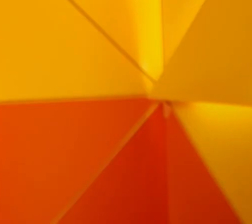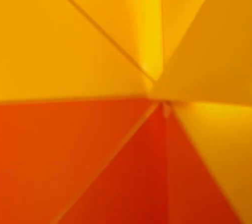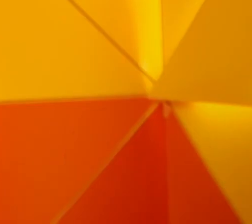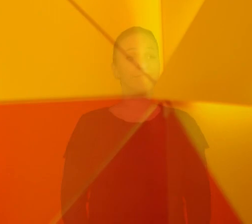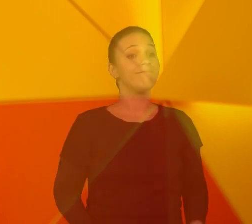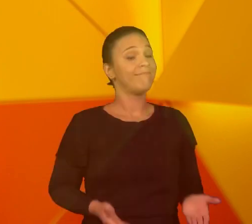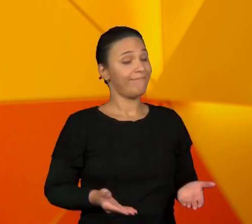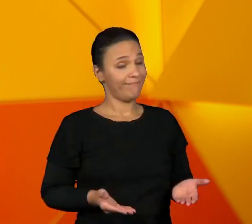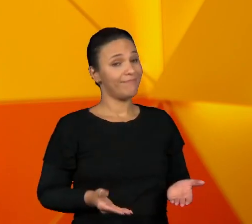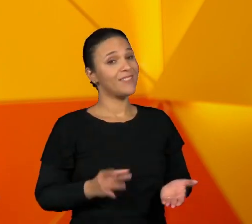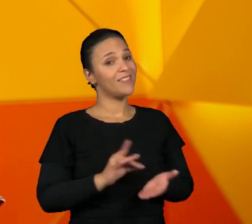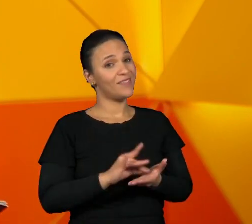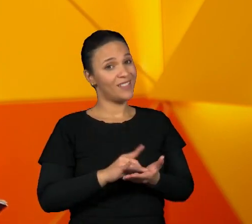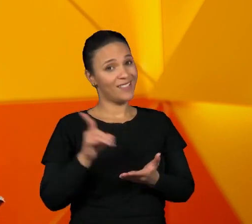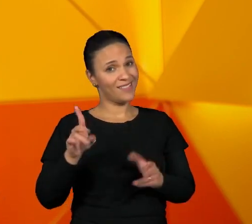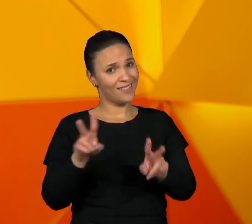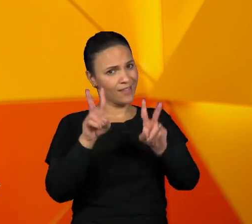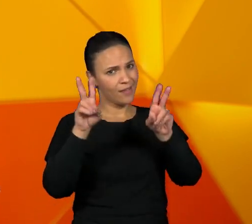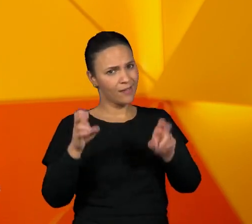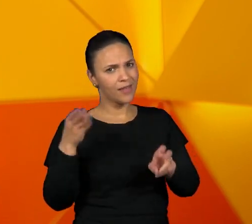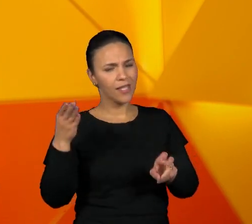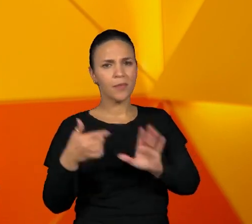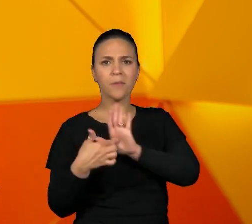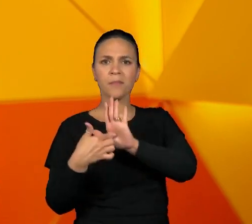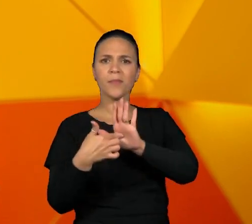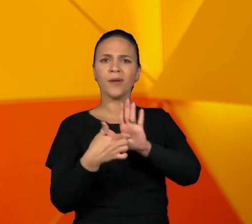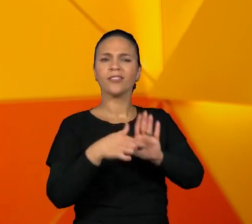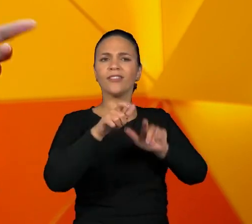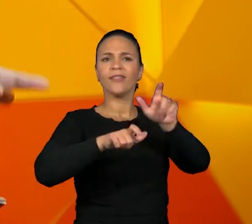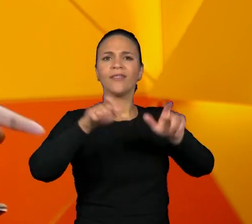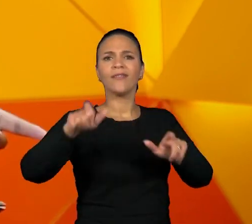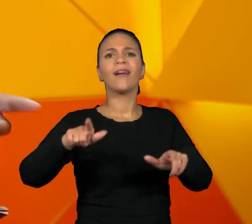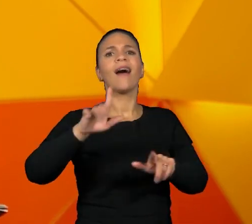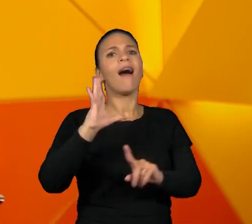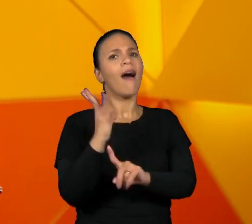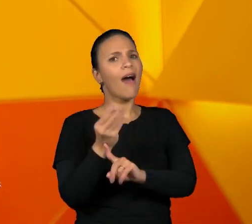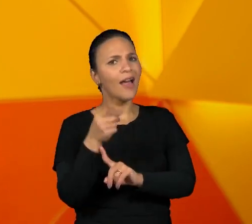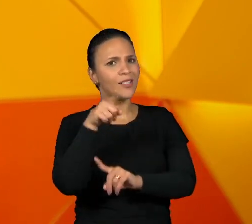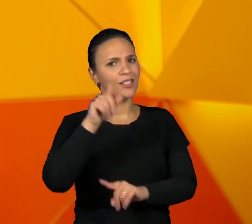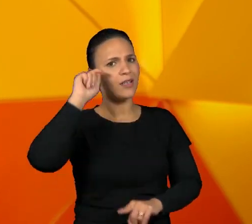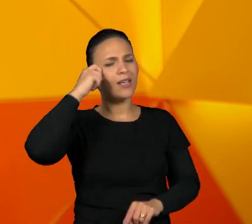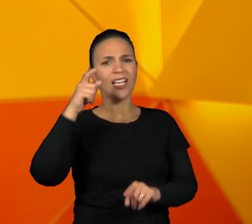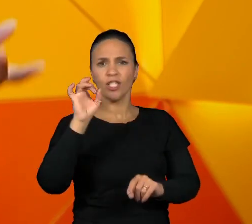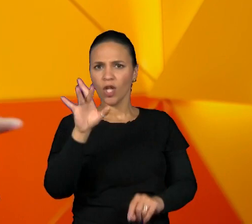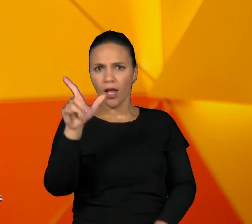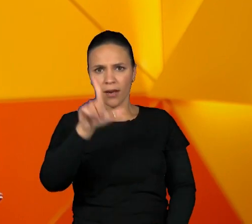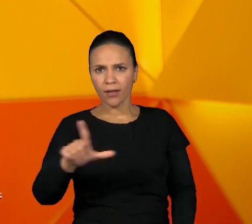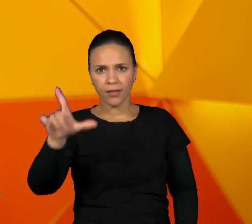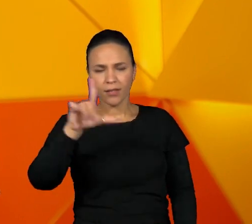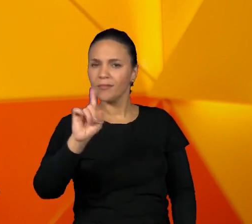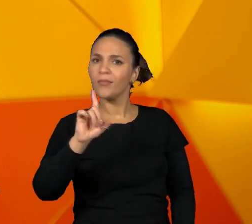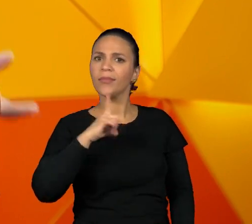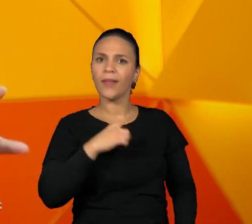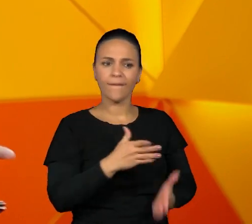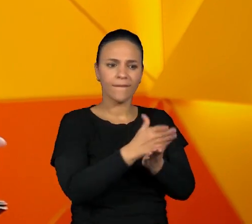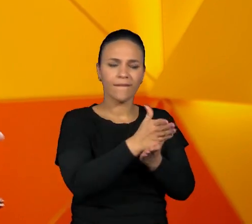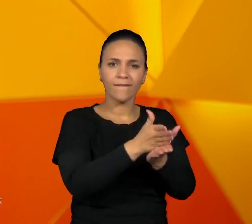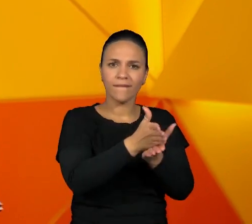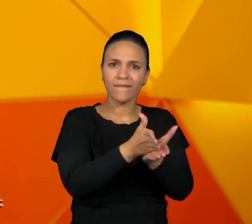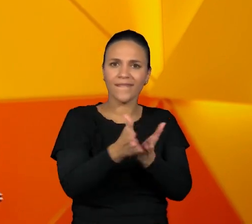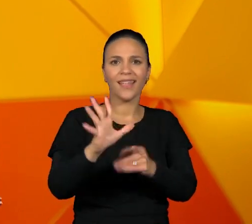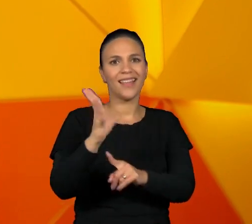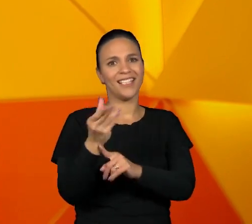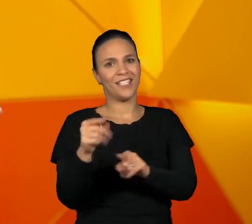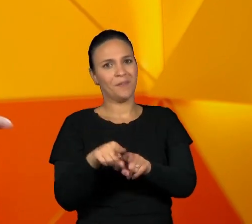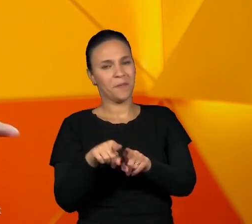De fato, o afrofuturismo tem revelado muitos artistas negros, e não só na literatura, mas também em outros campos das